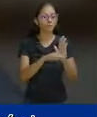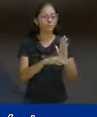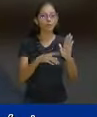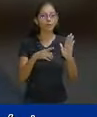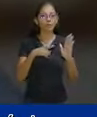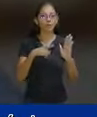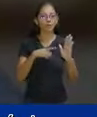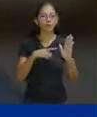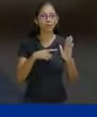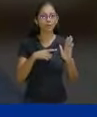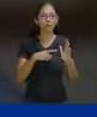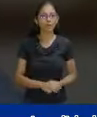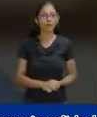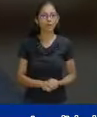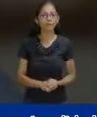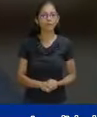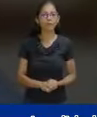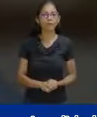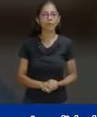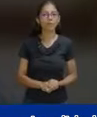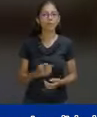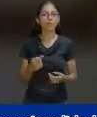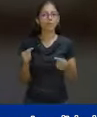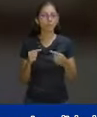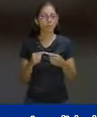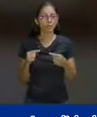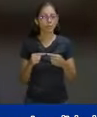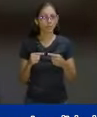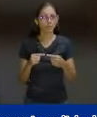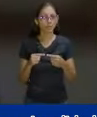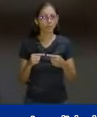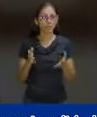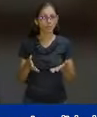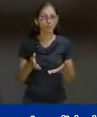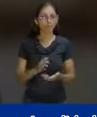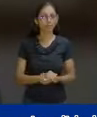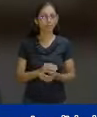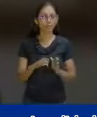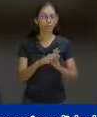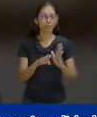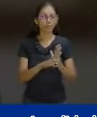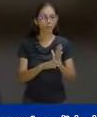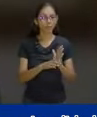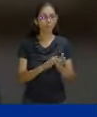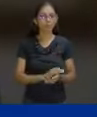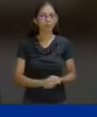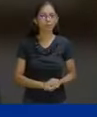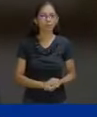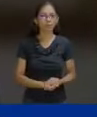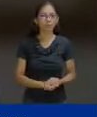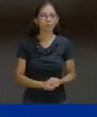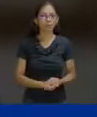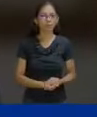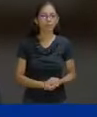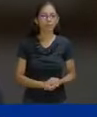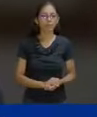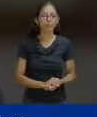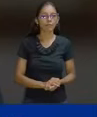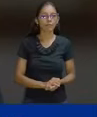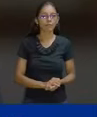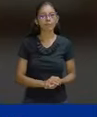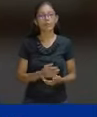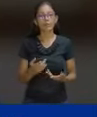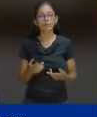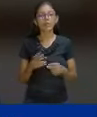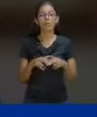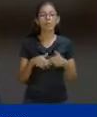dentro de uma ótica realizada sob juízo de razoabilidade e proporcionalidade, eles impedem concluir pela irregularidade